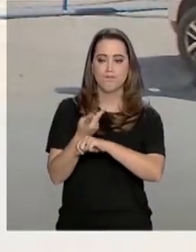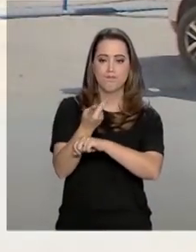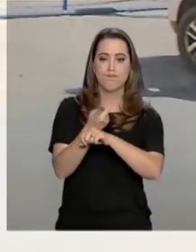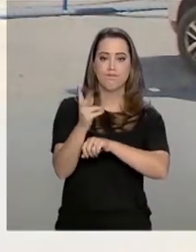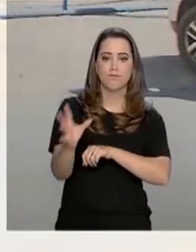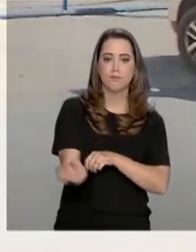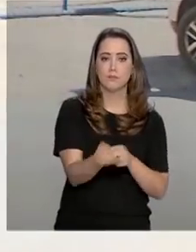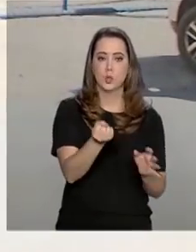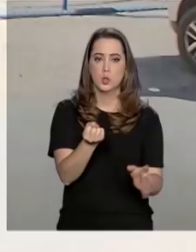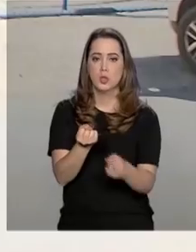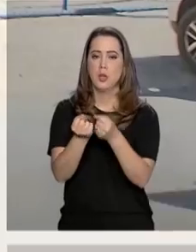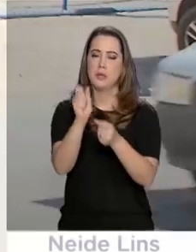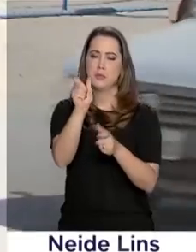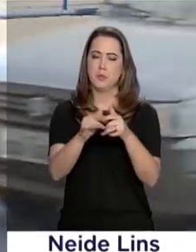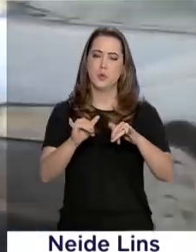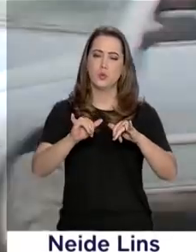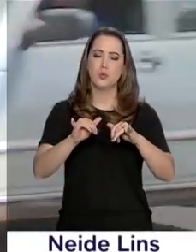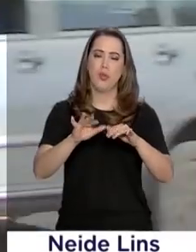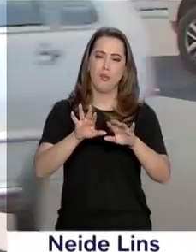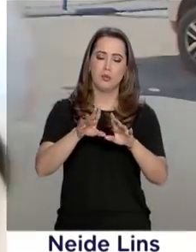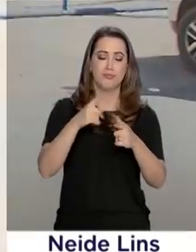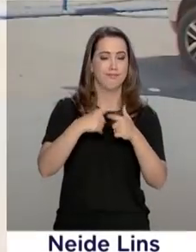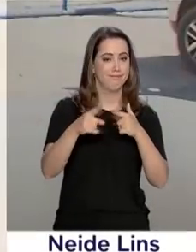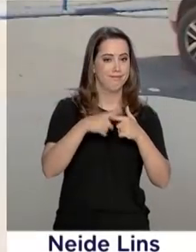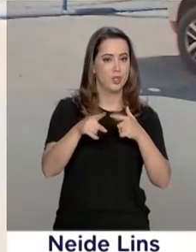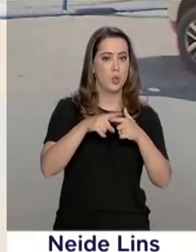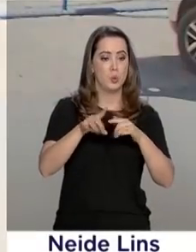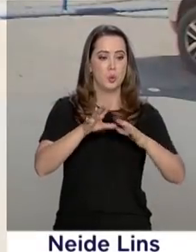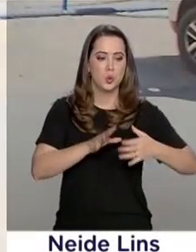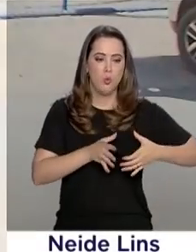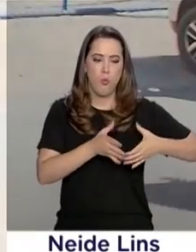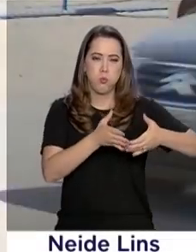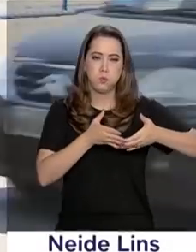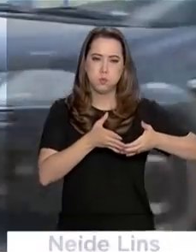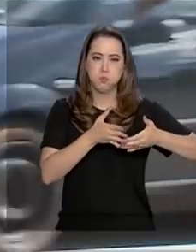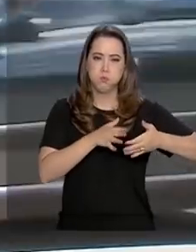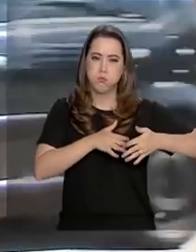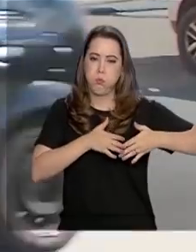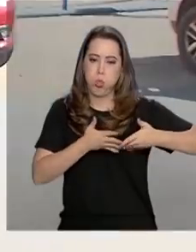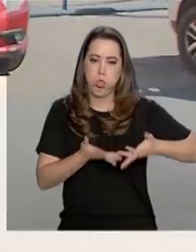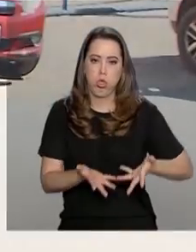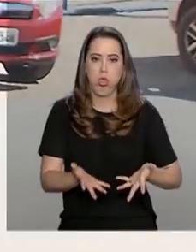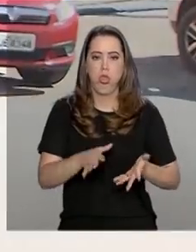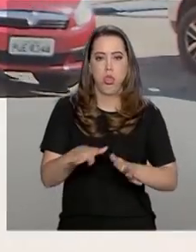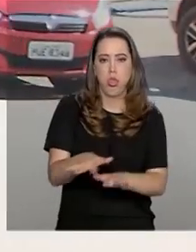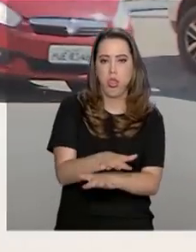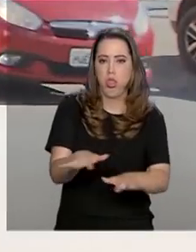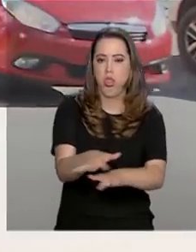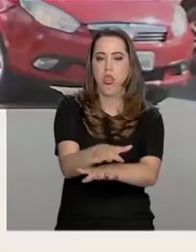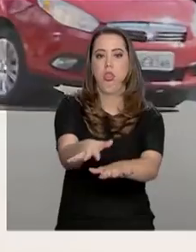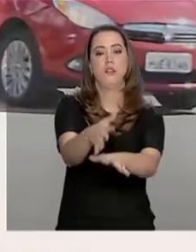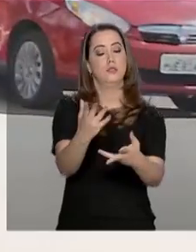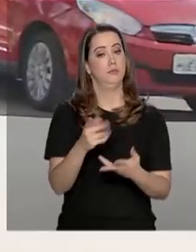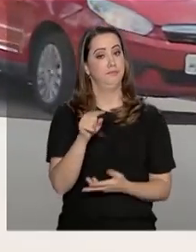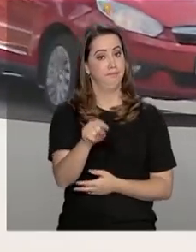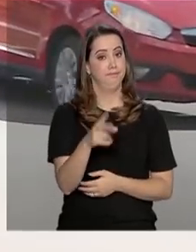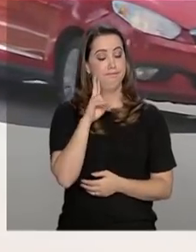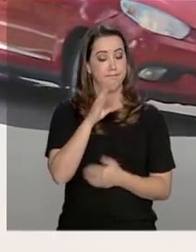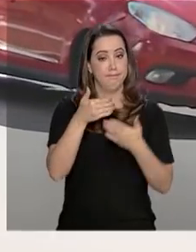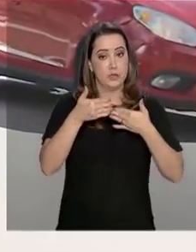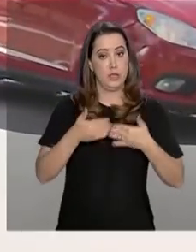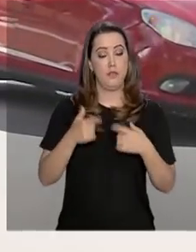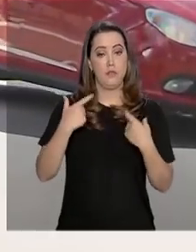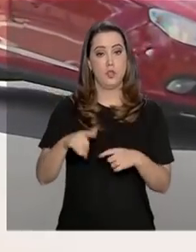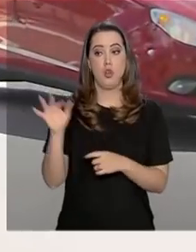de resgate das vítimas do rompimento da barragem do Feijão, ocorrido no, na última sexta-feira. Nós estamos em frente à